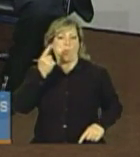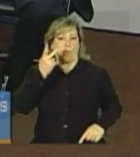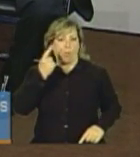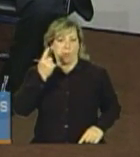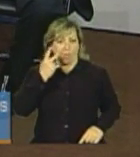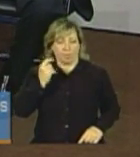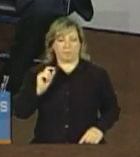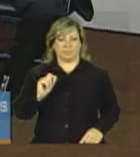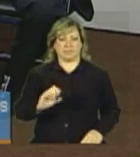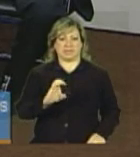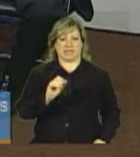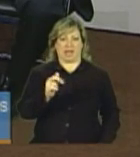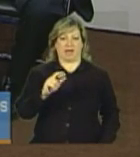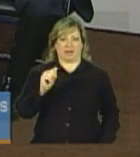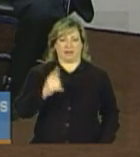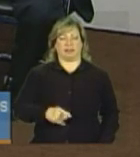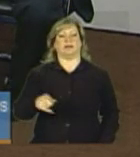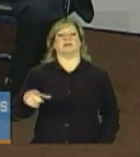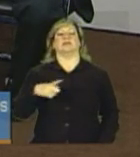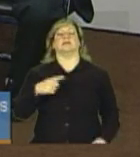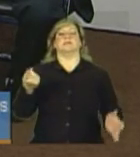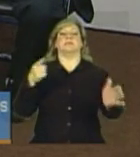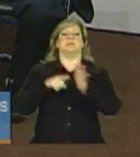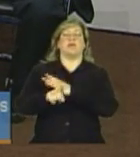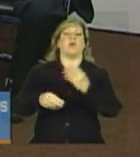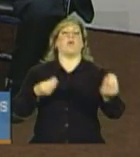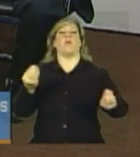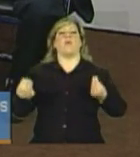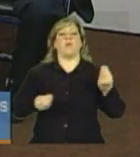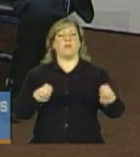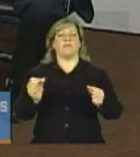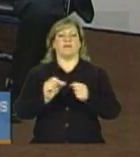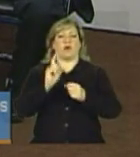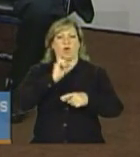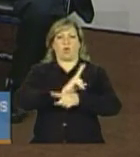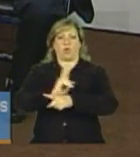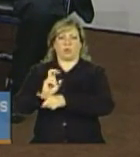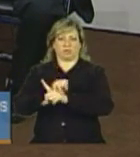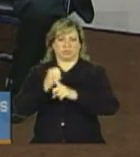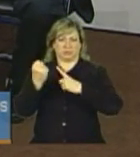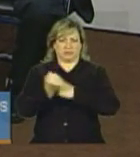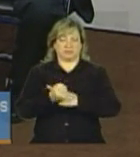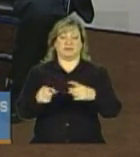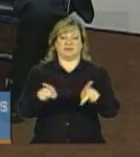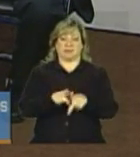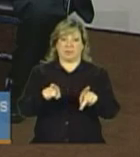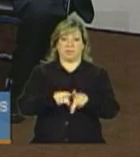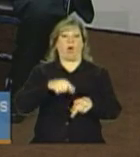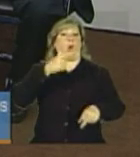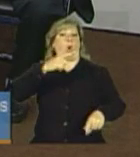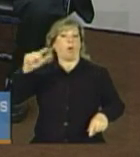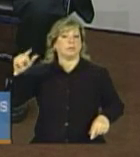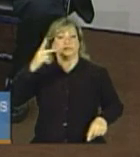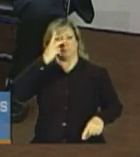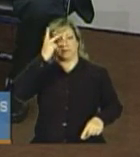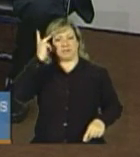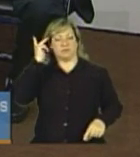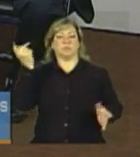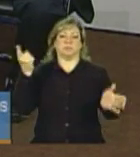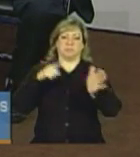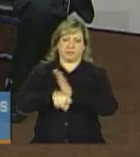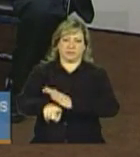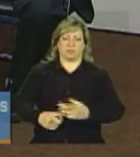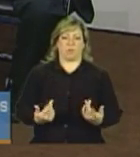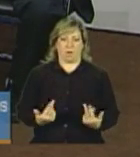Ceará, pergunta como que é feito o controle social, que também é uma pergunta feita também por outras